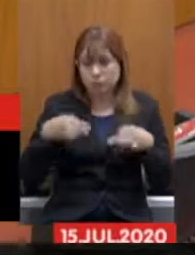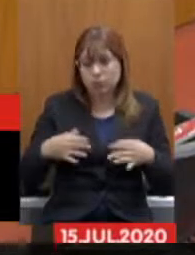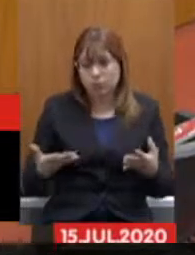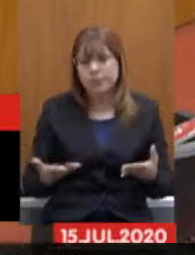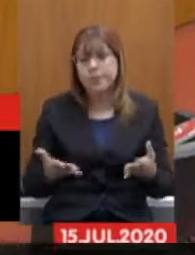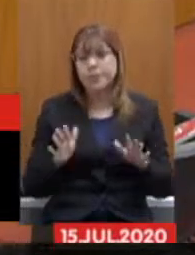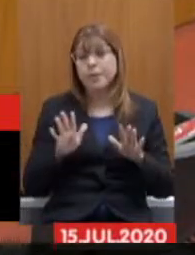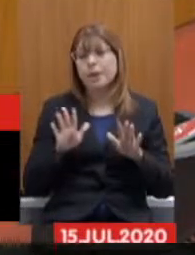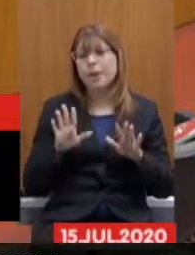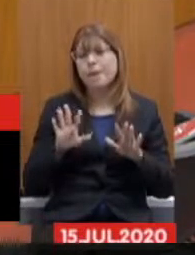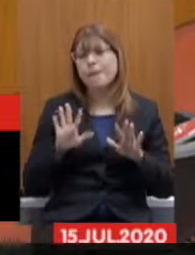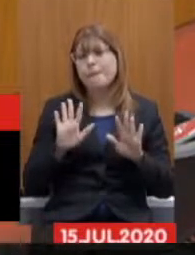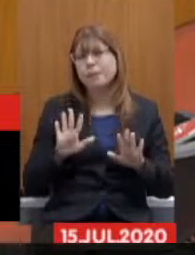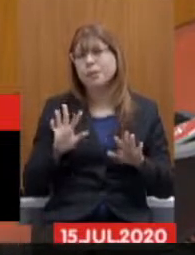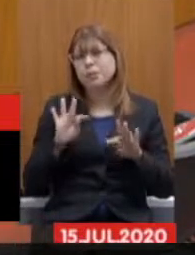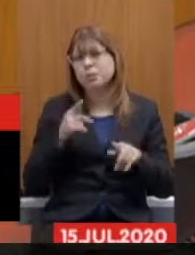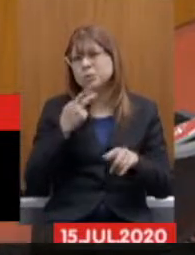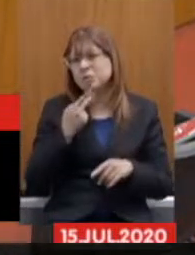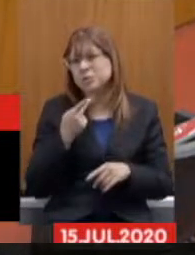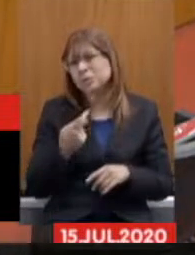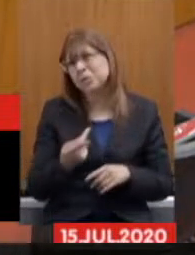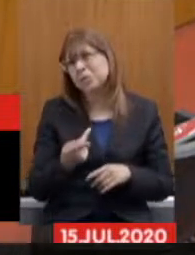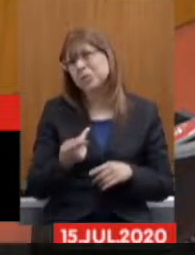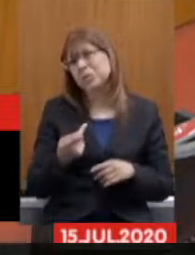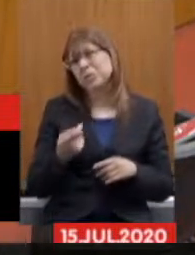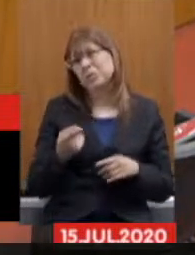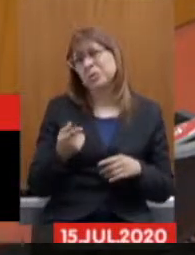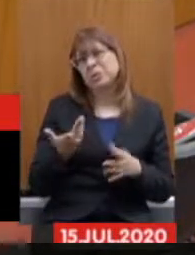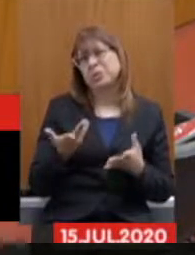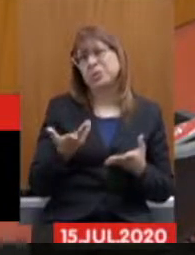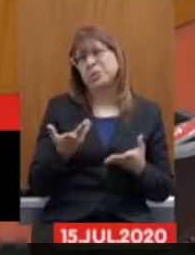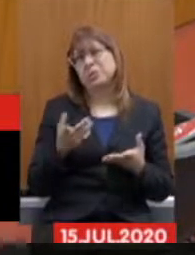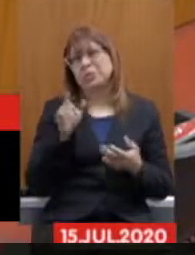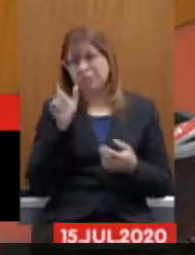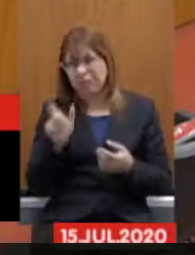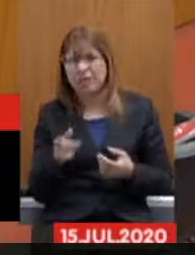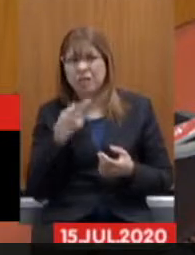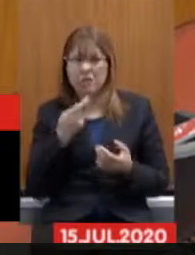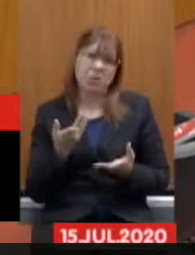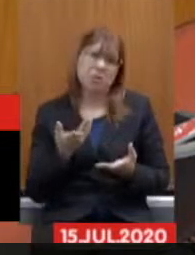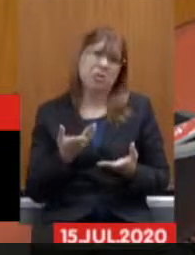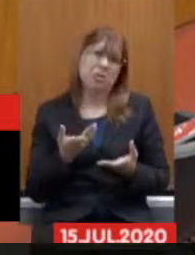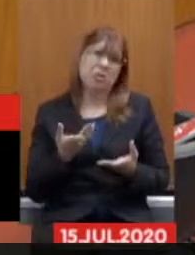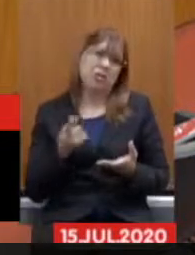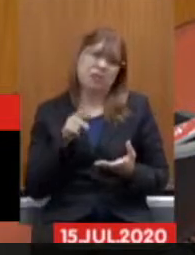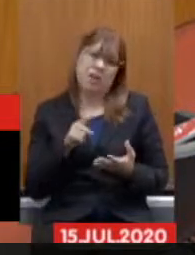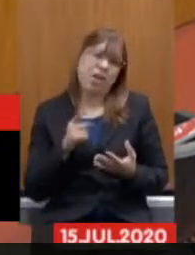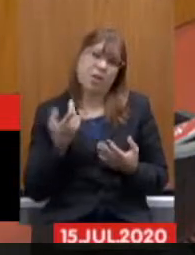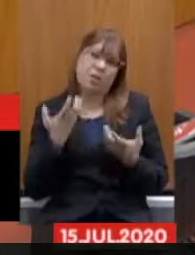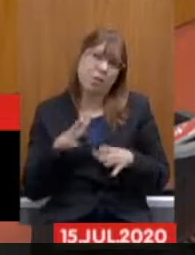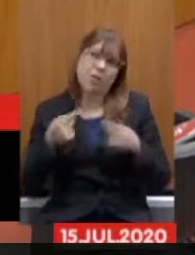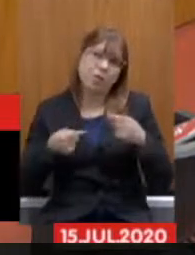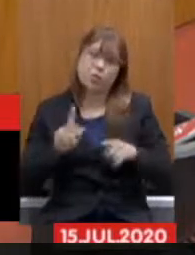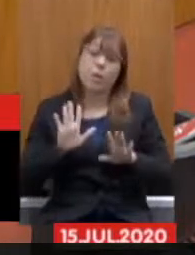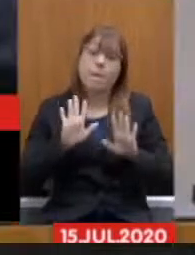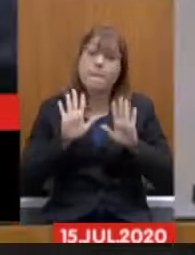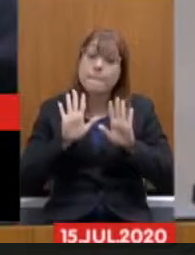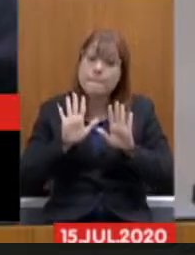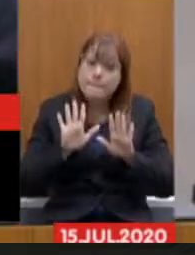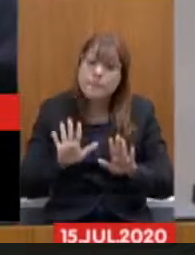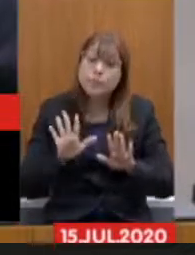ninguém foi para short para mim dizendo que não podemos fazer o discussão que isso é uma cláusula pétrea mas todo mundo